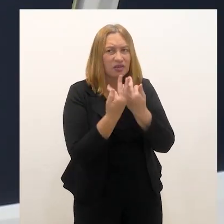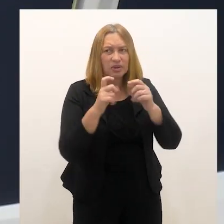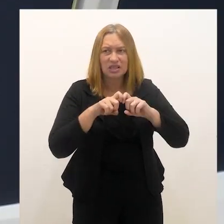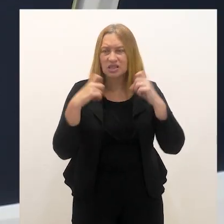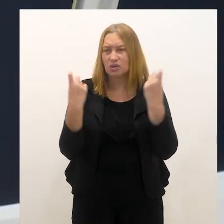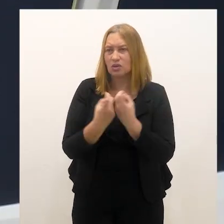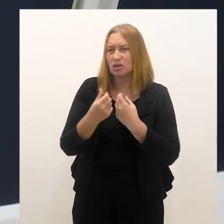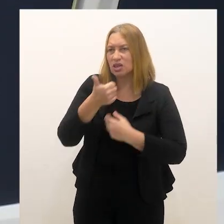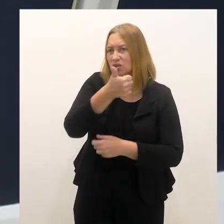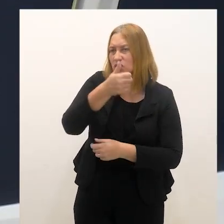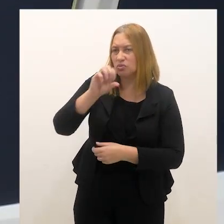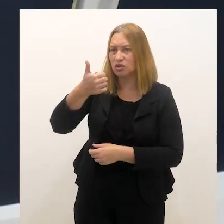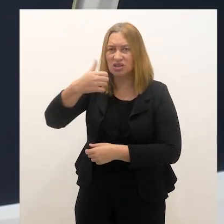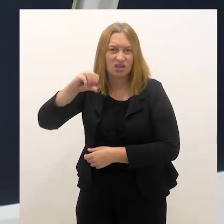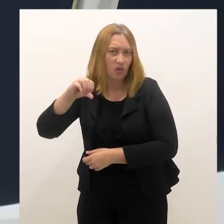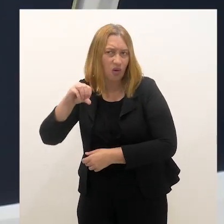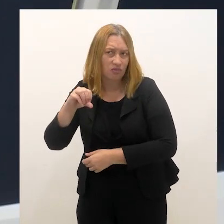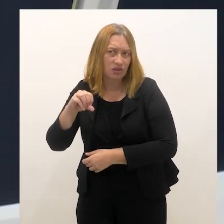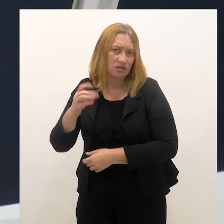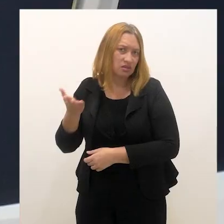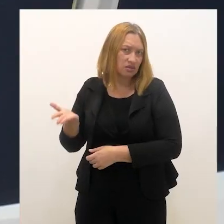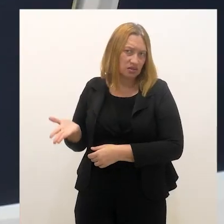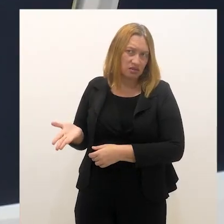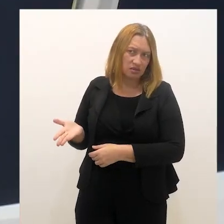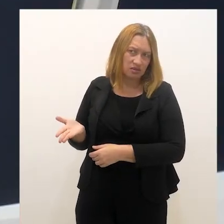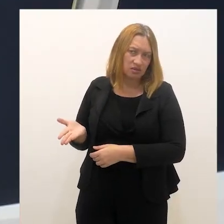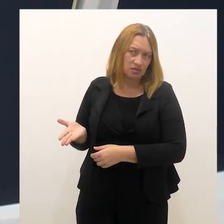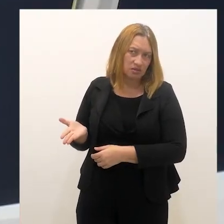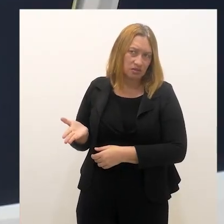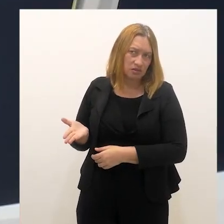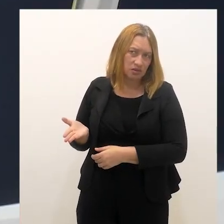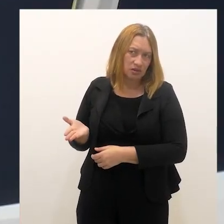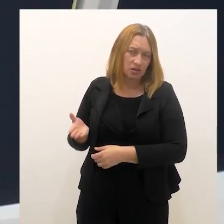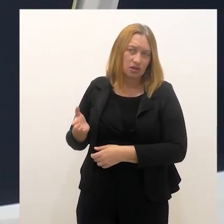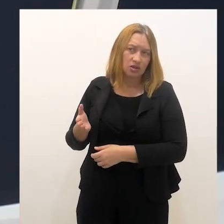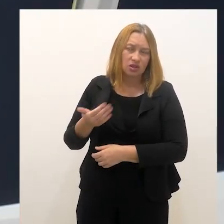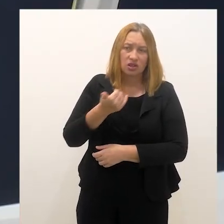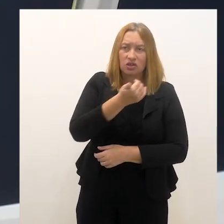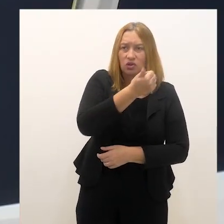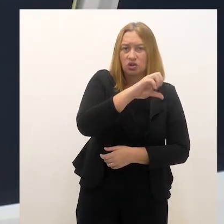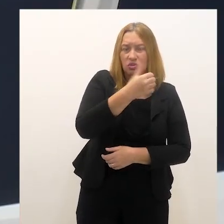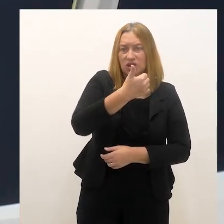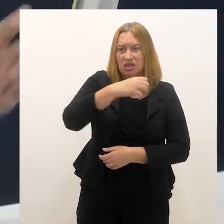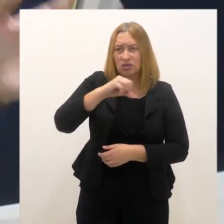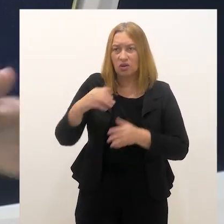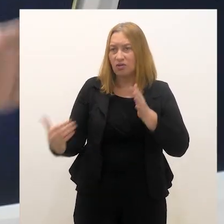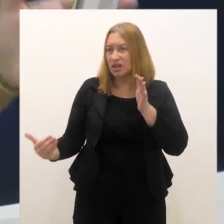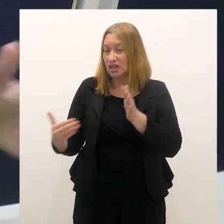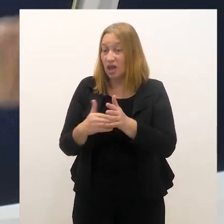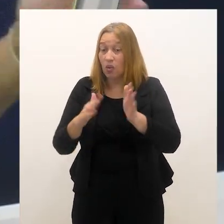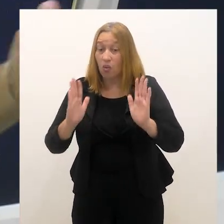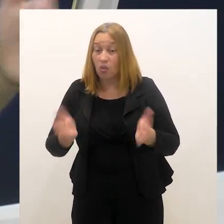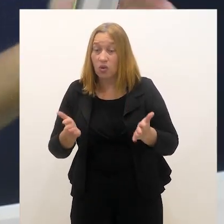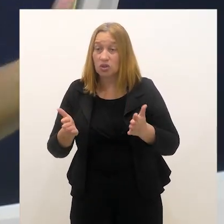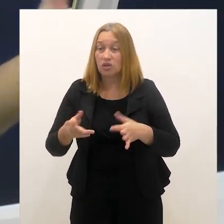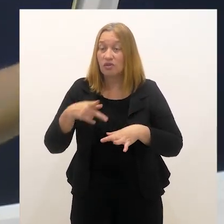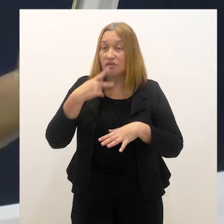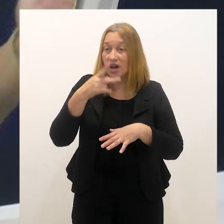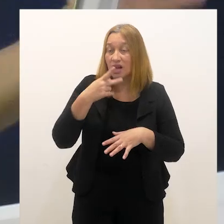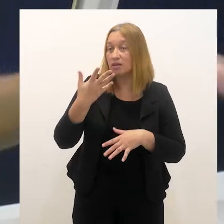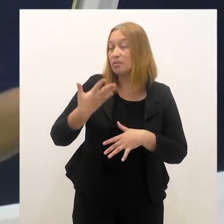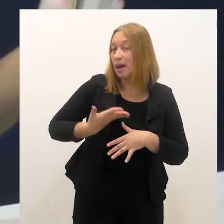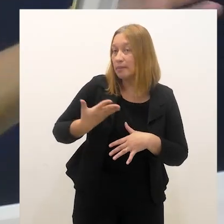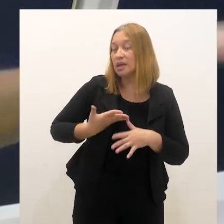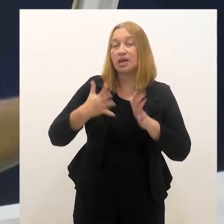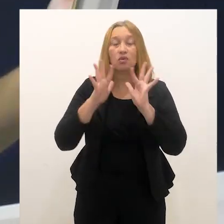da minha sexualidade em 2019. Olha. E desde 2019 eu vim contando, assim,